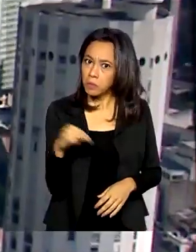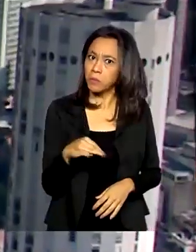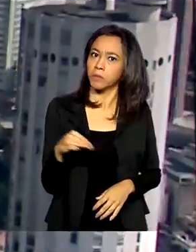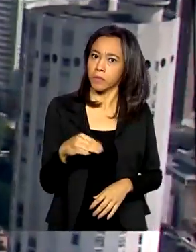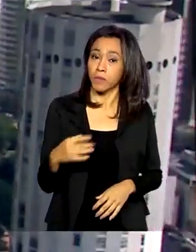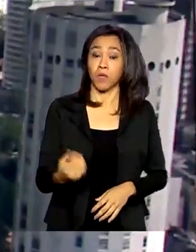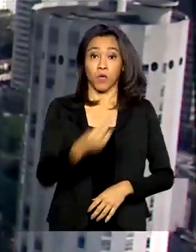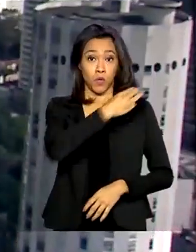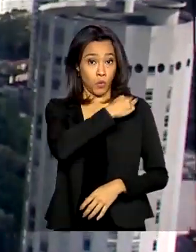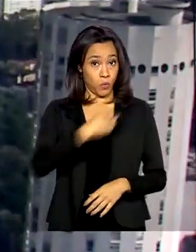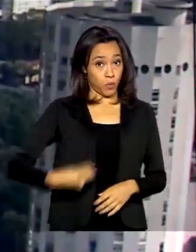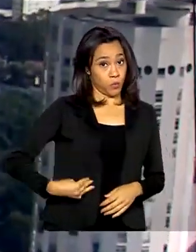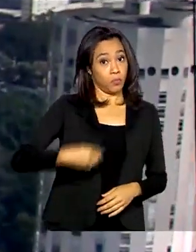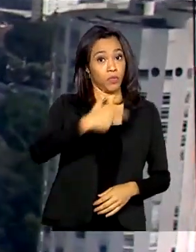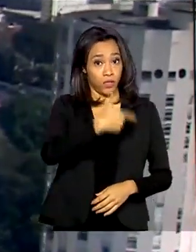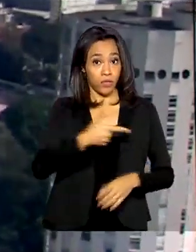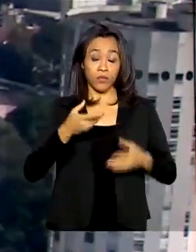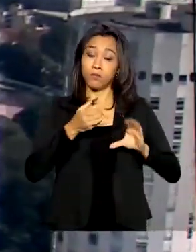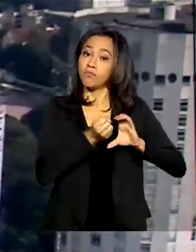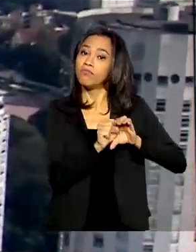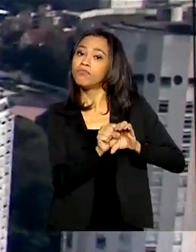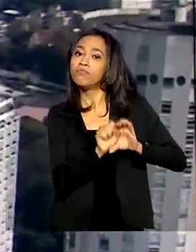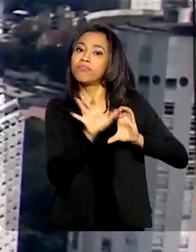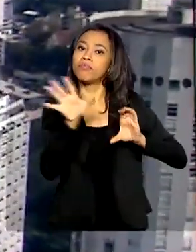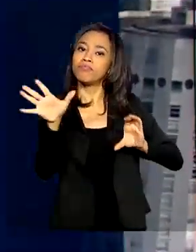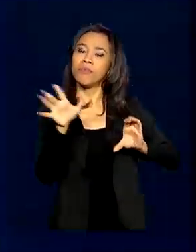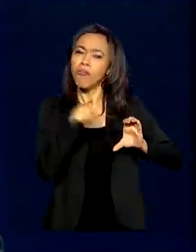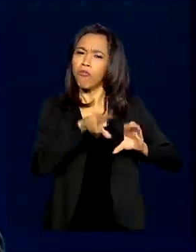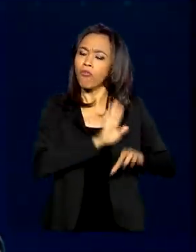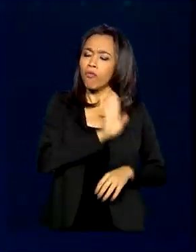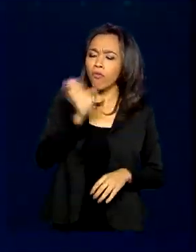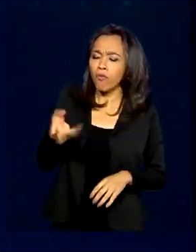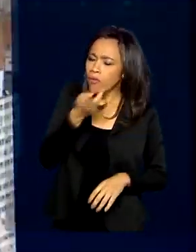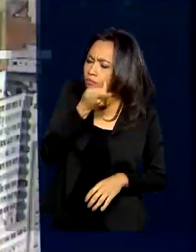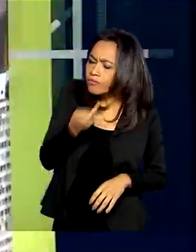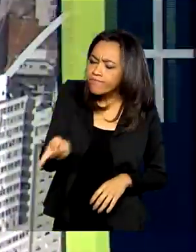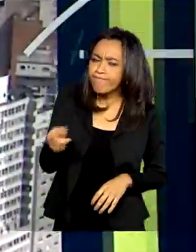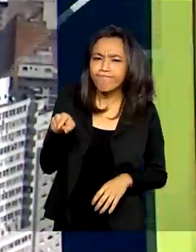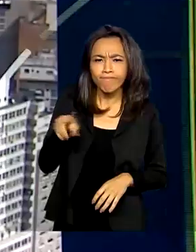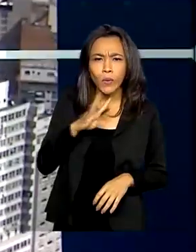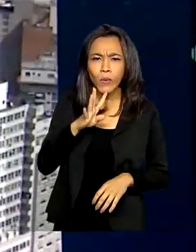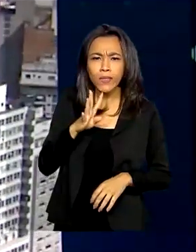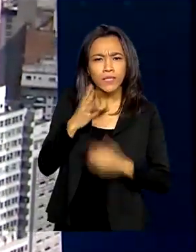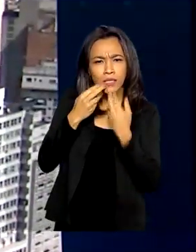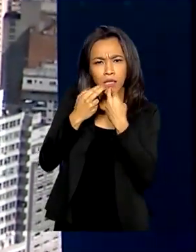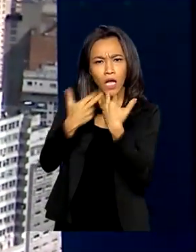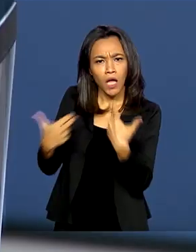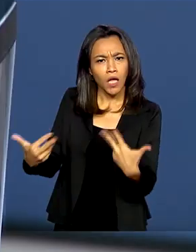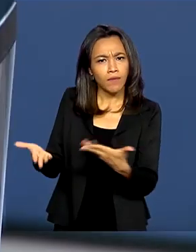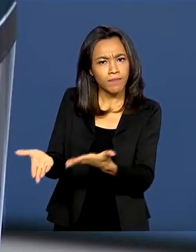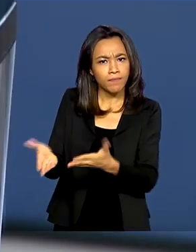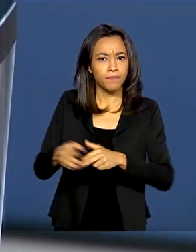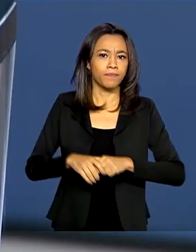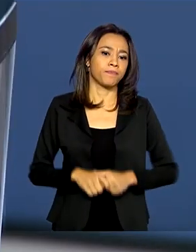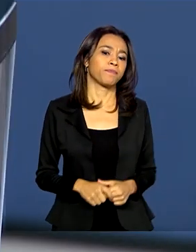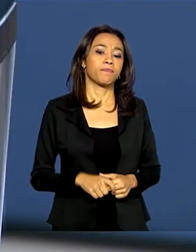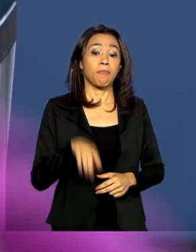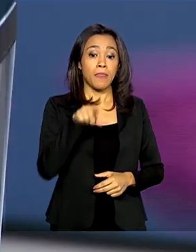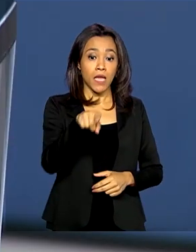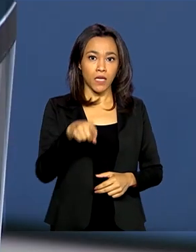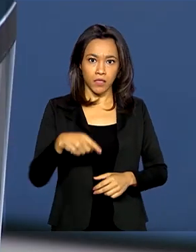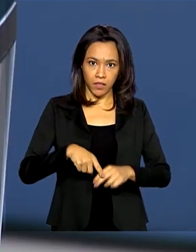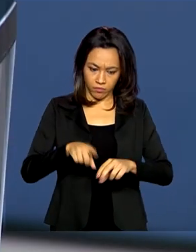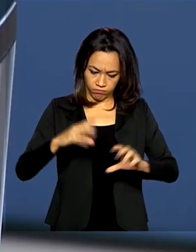ministro da Ciência, Tecnologia, Inovações e Comunicações foi conferir de perto essa novidade. O aparelho